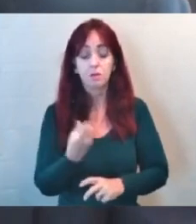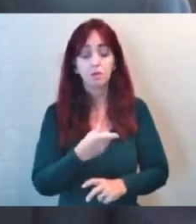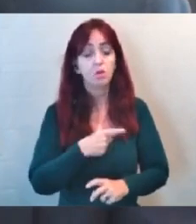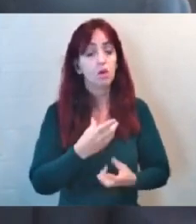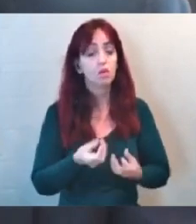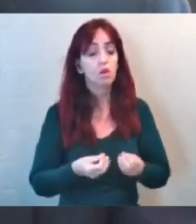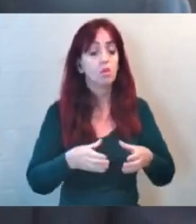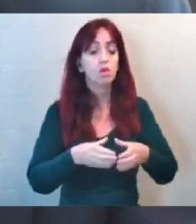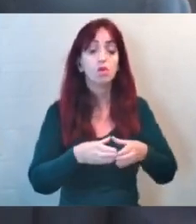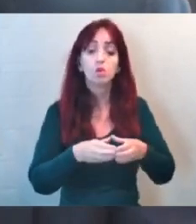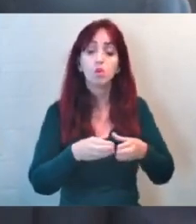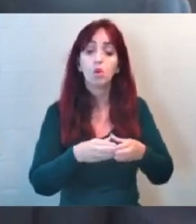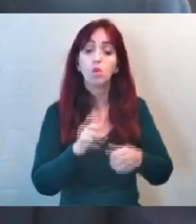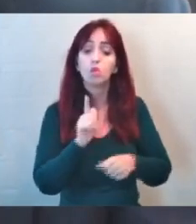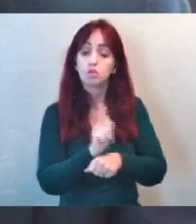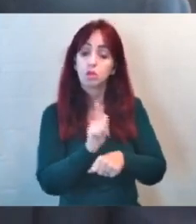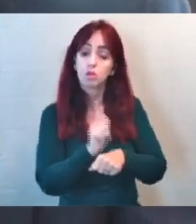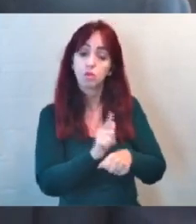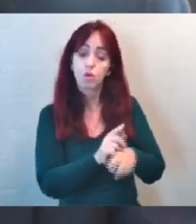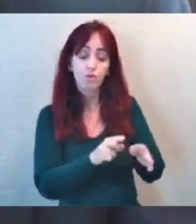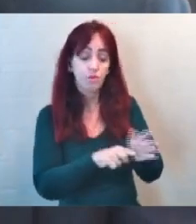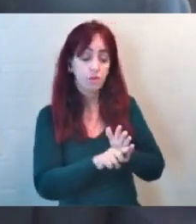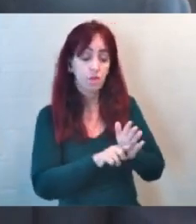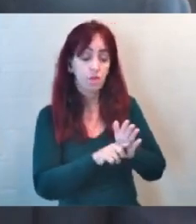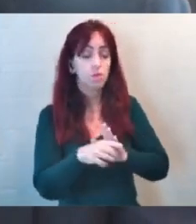nós, como órgão